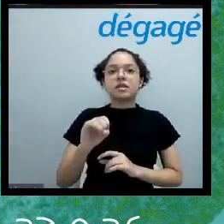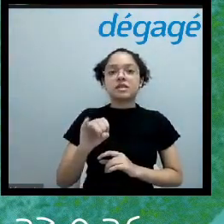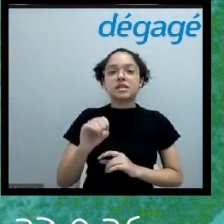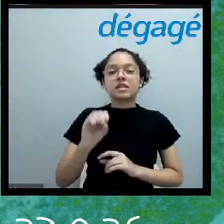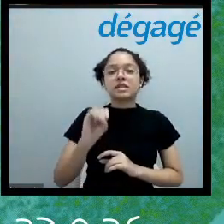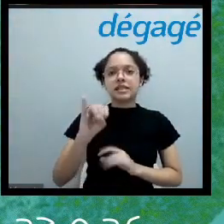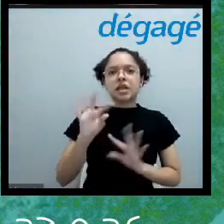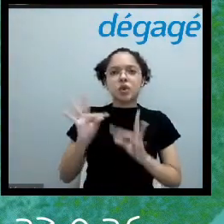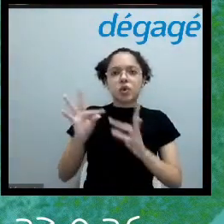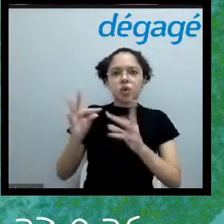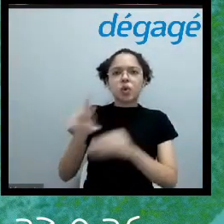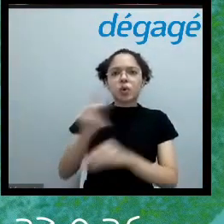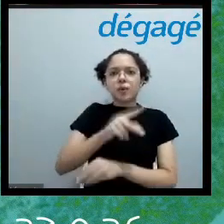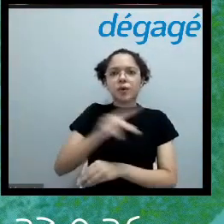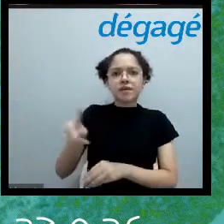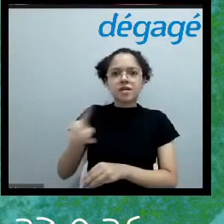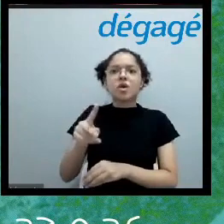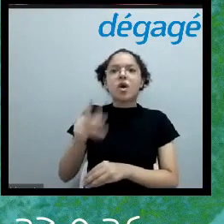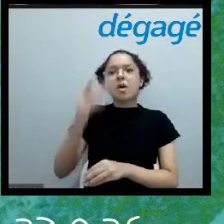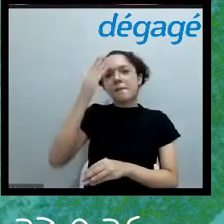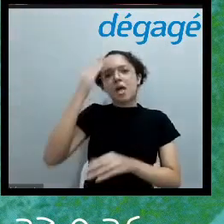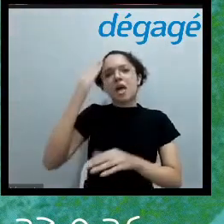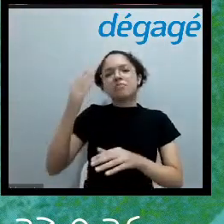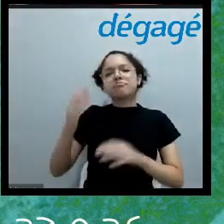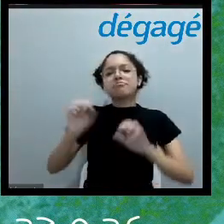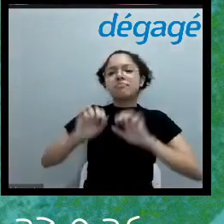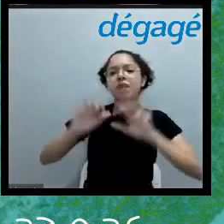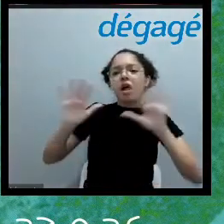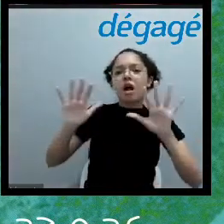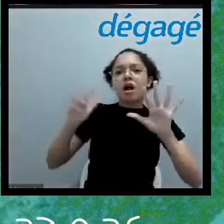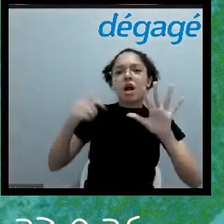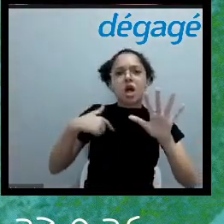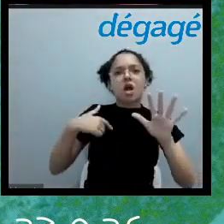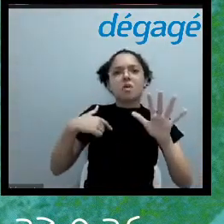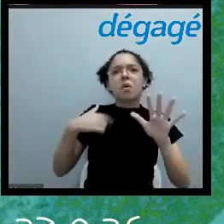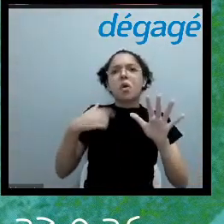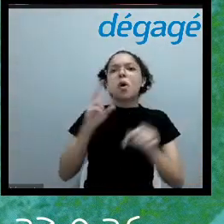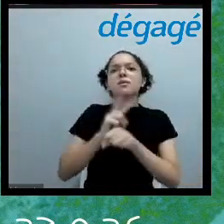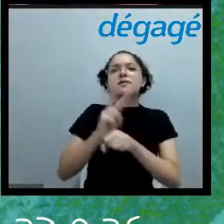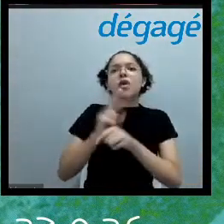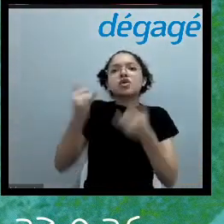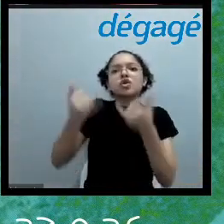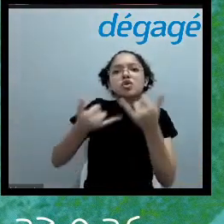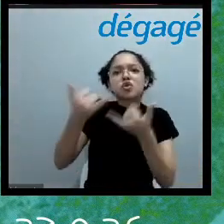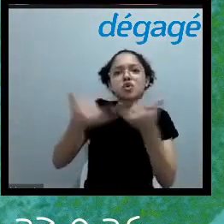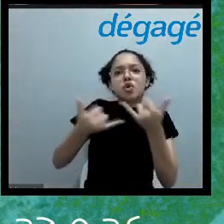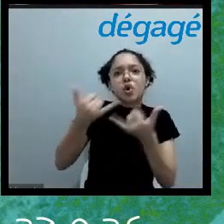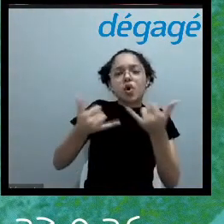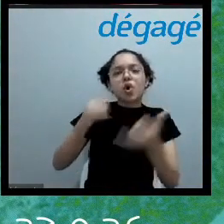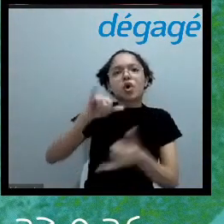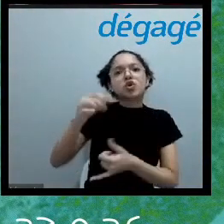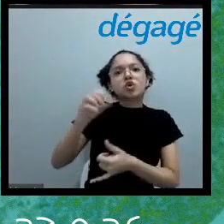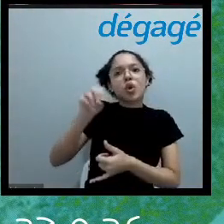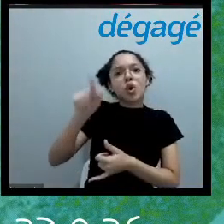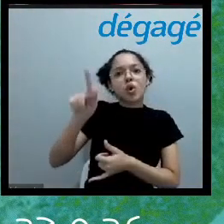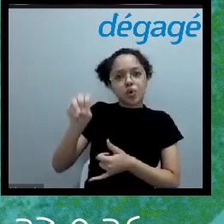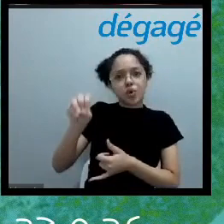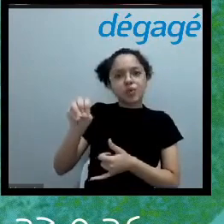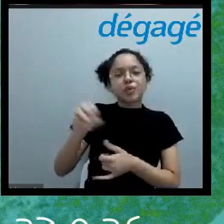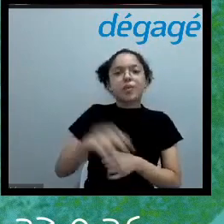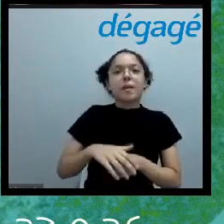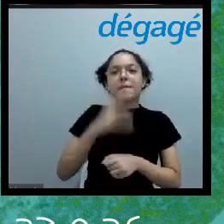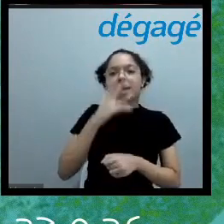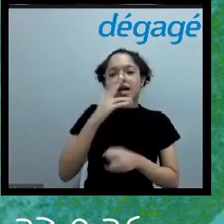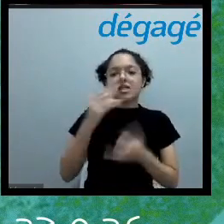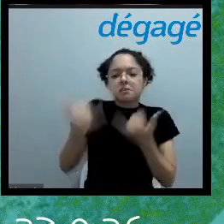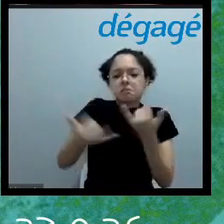porque jogo, jogo é isso, né? Eu me amarro em jogo. Que através do jogo, através do lúdico, a coisa fica mais tranquila